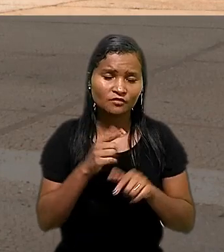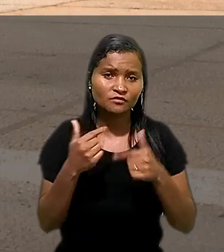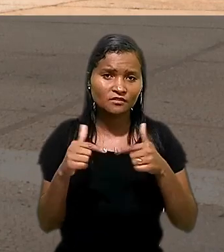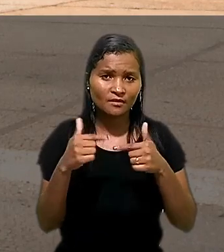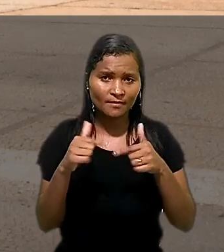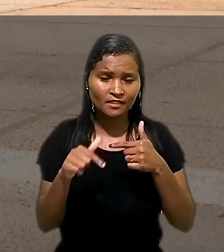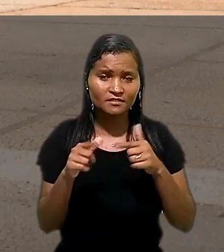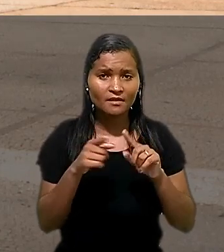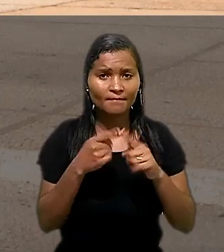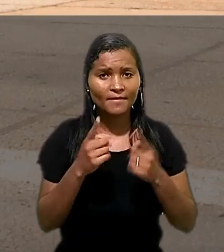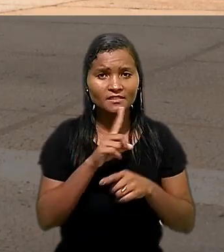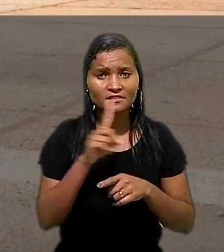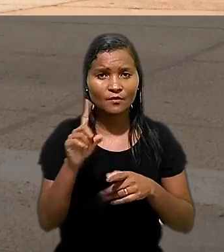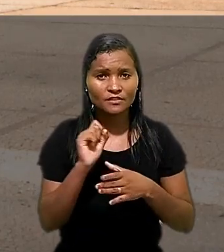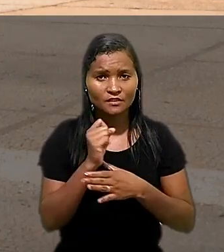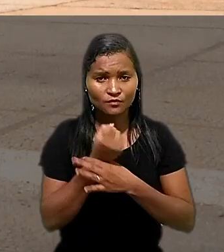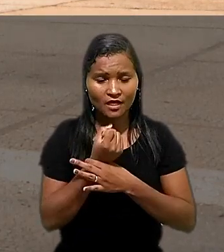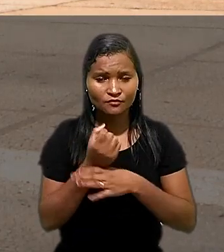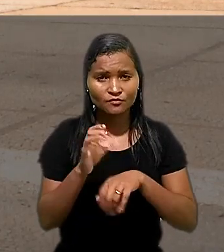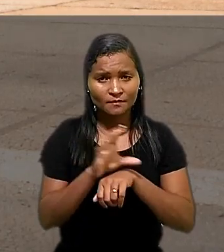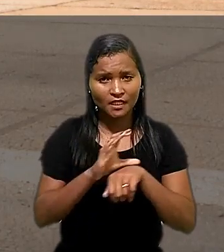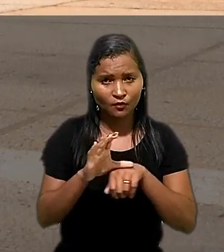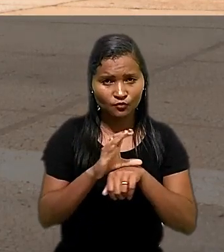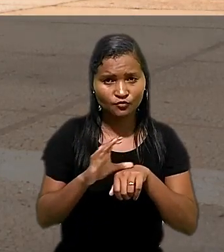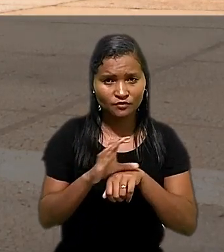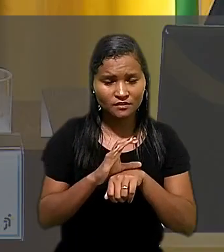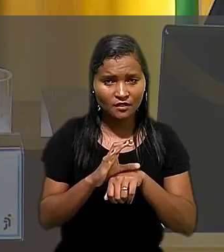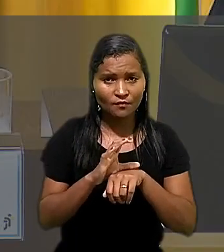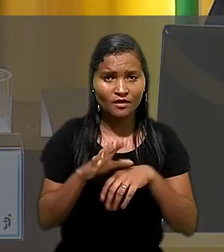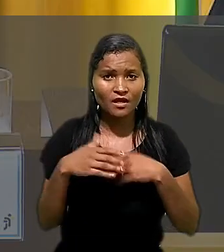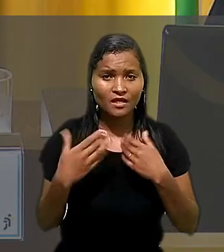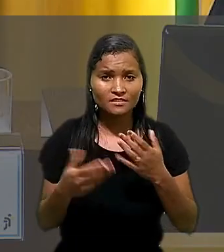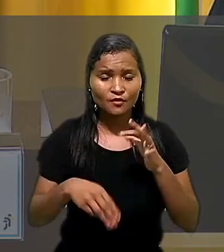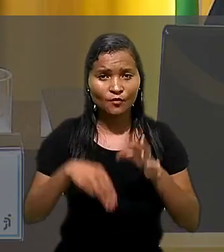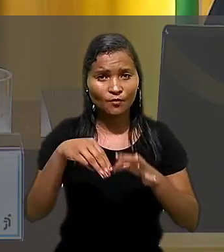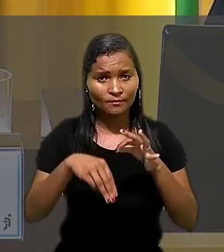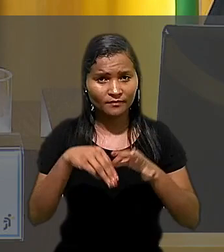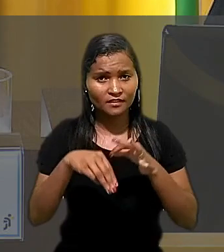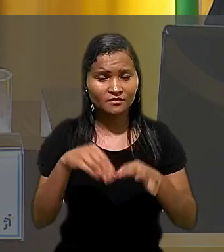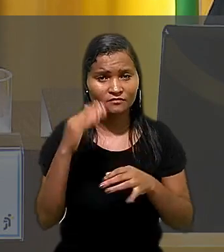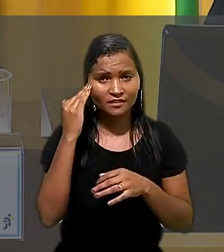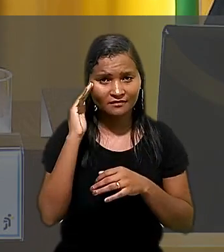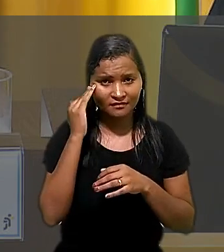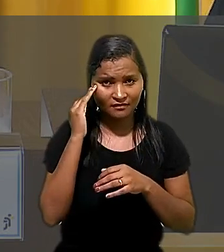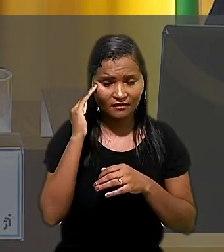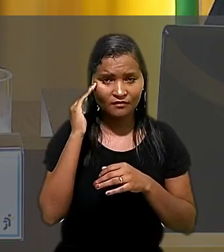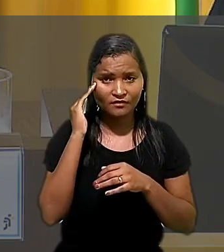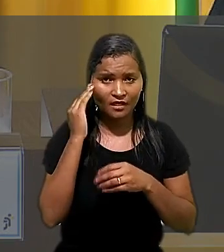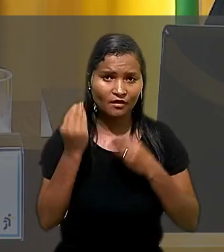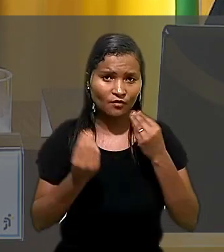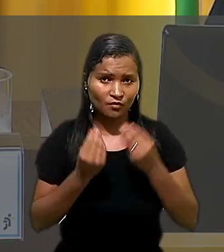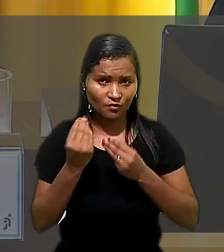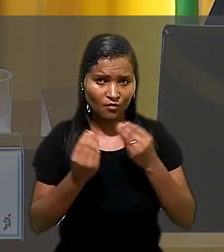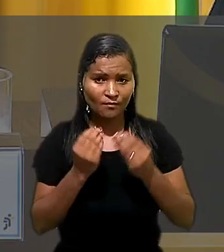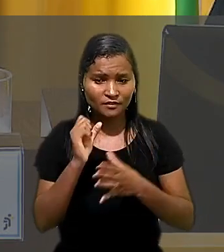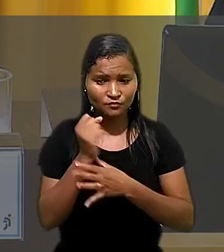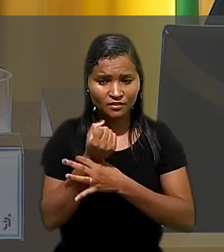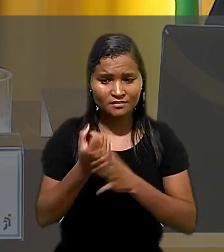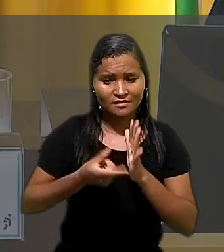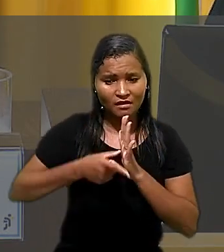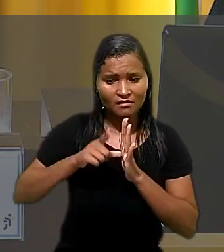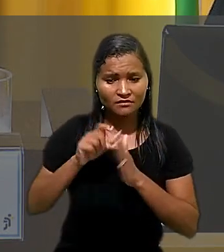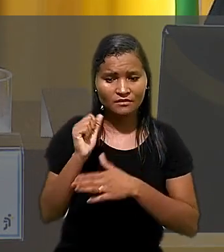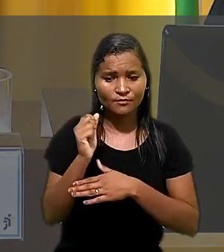trabalhista, desde que não assegurados constitucionalmente. Assim, o ministro considerou que, como a